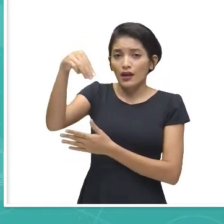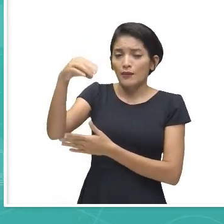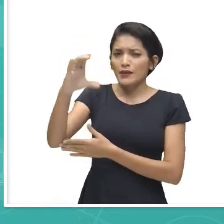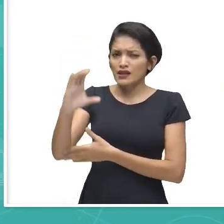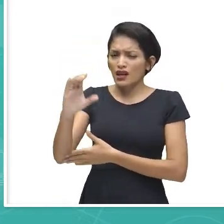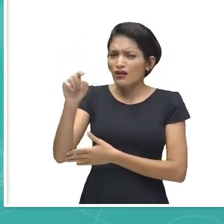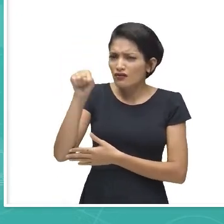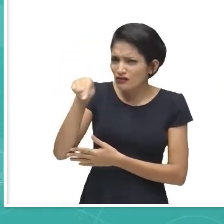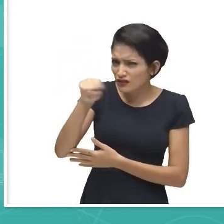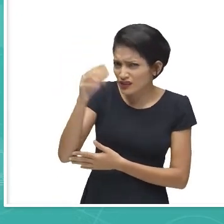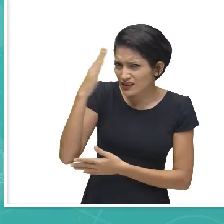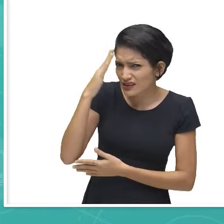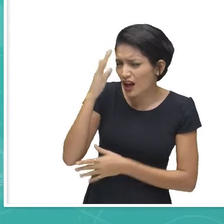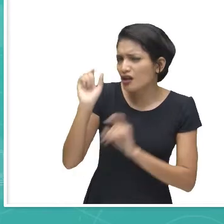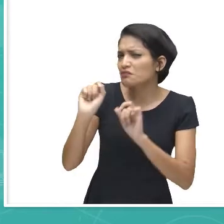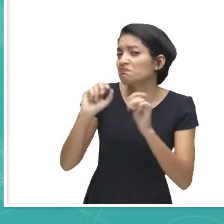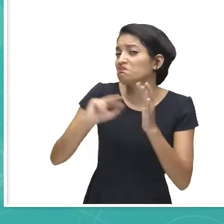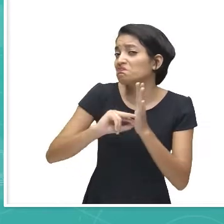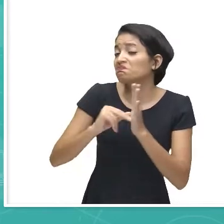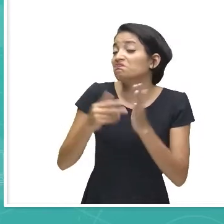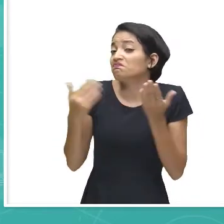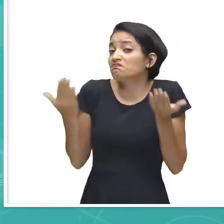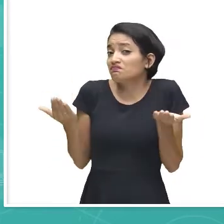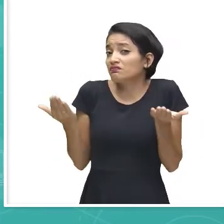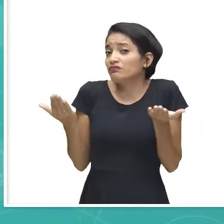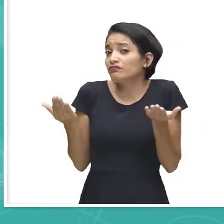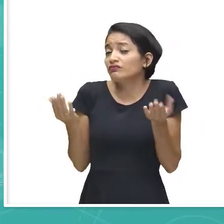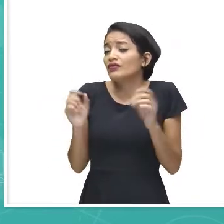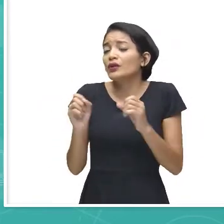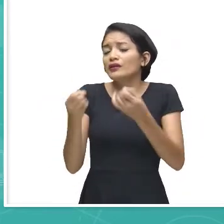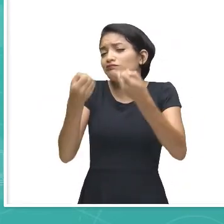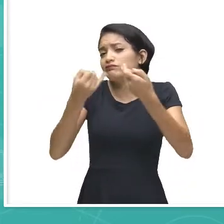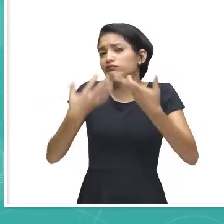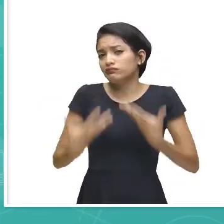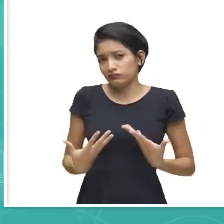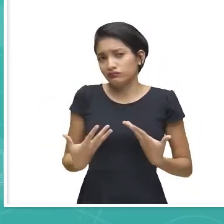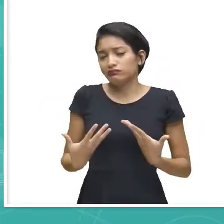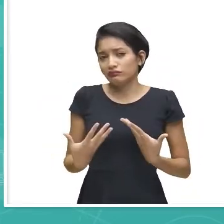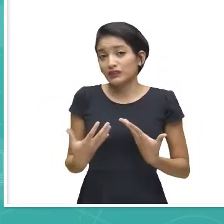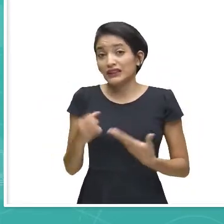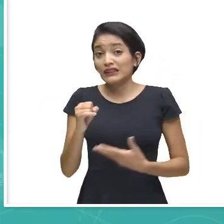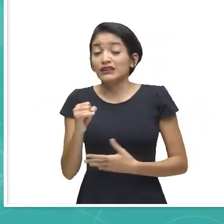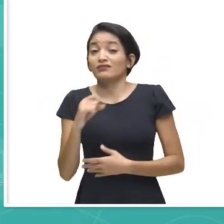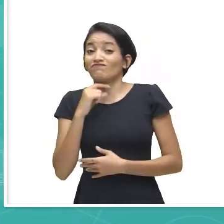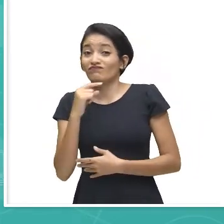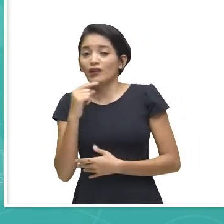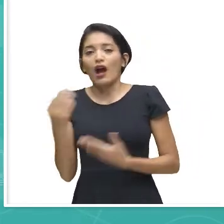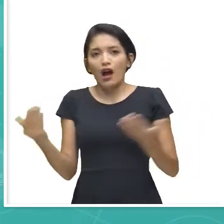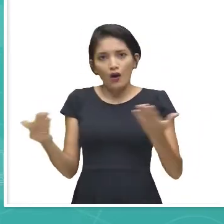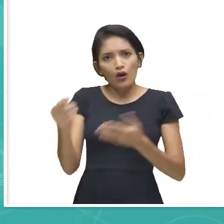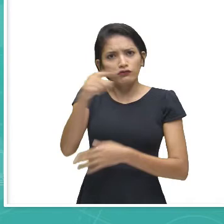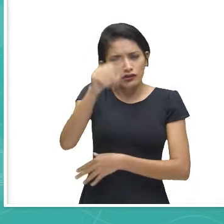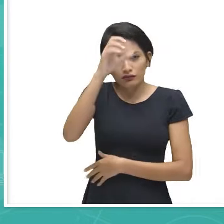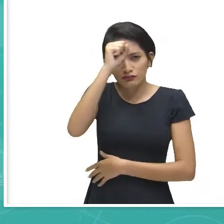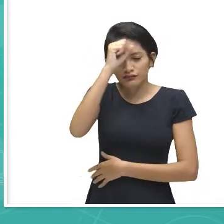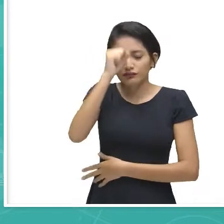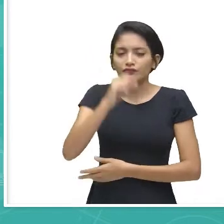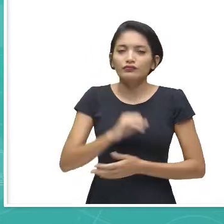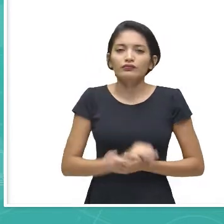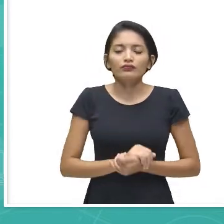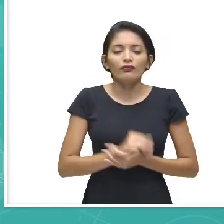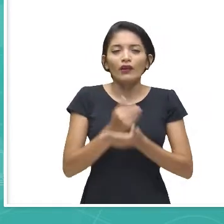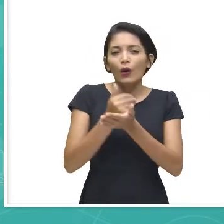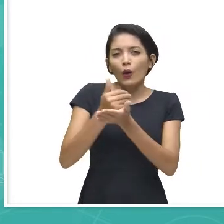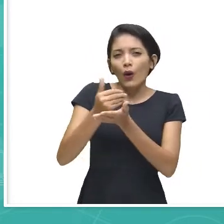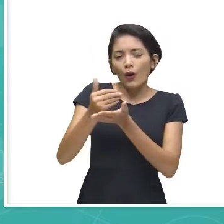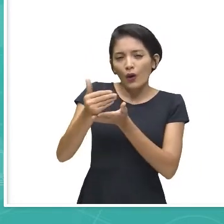Vocês sabem o que significa? O que ele quer nos dizer? Se não, vocês vão aprender agora, tá? Então, eu começo